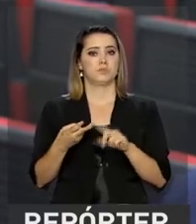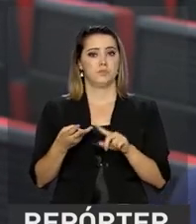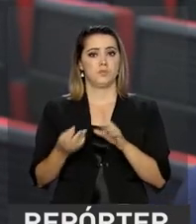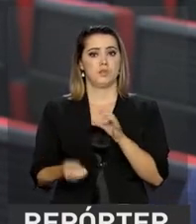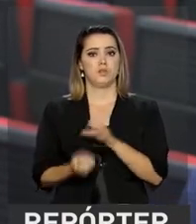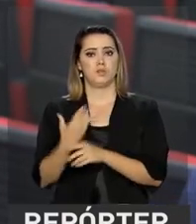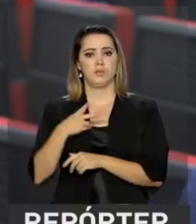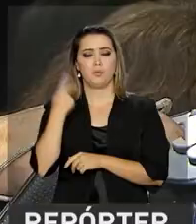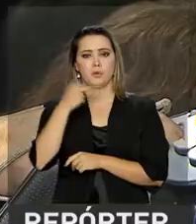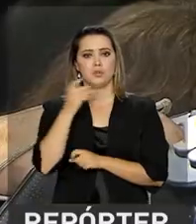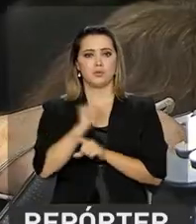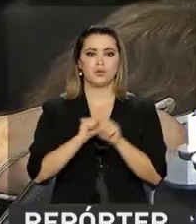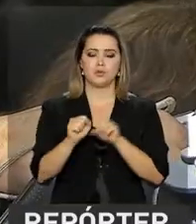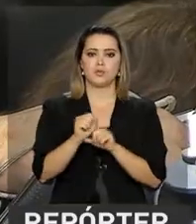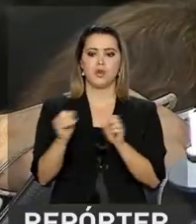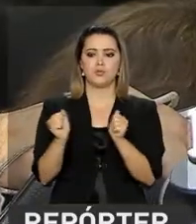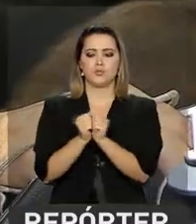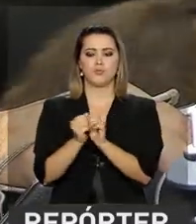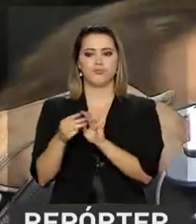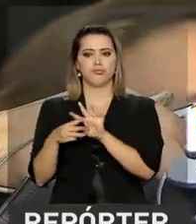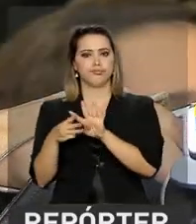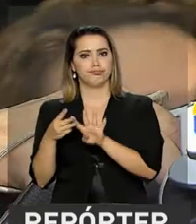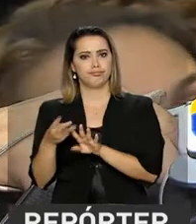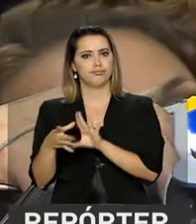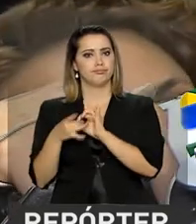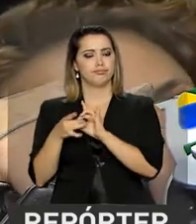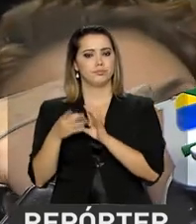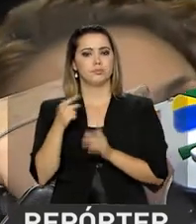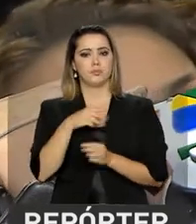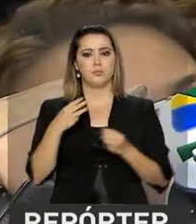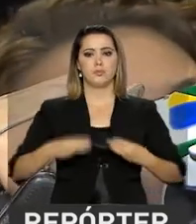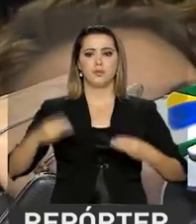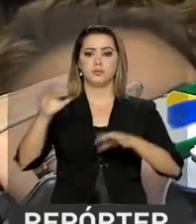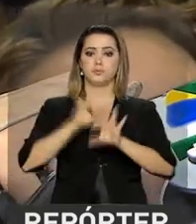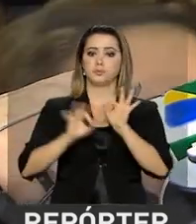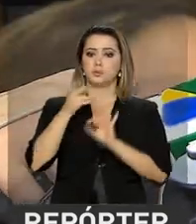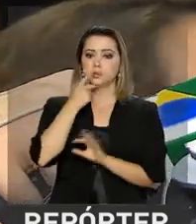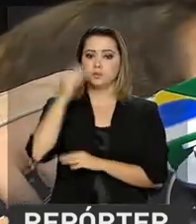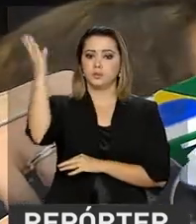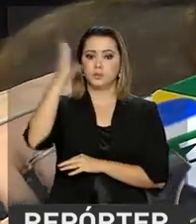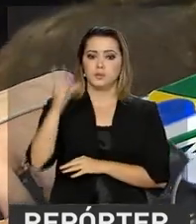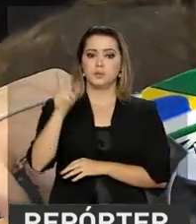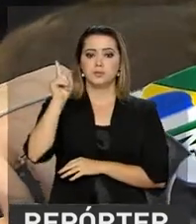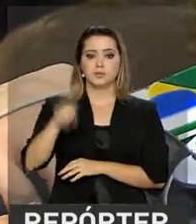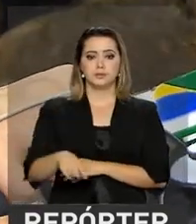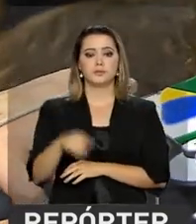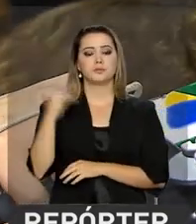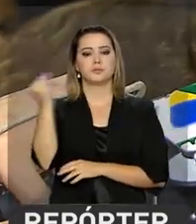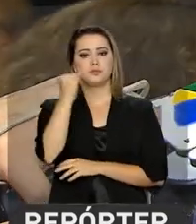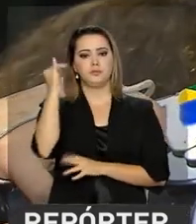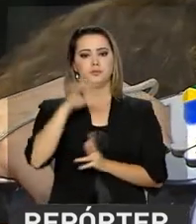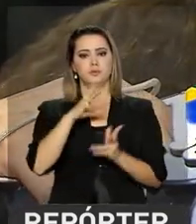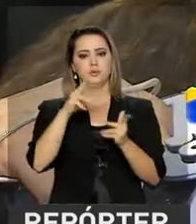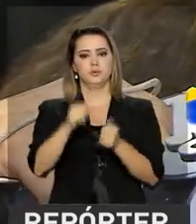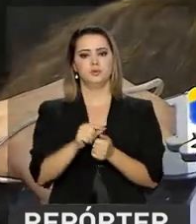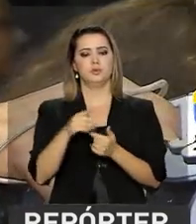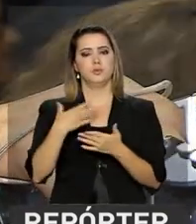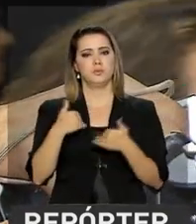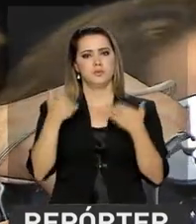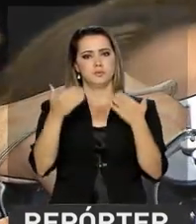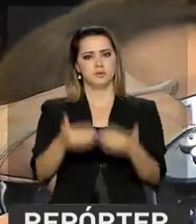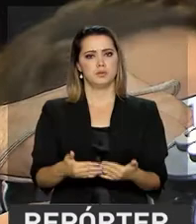políticas sociais o ministro do planejamento destacou o brasil como referência no mundo na área das políticas públicas para o enfrentamento